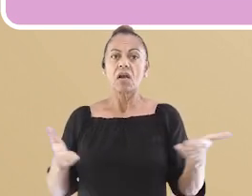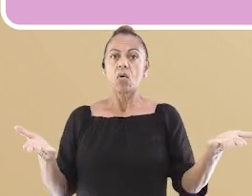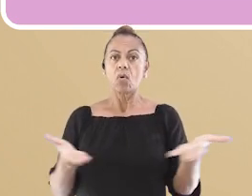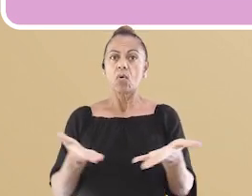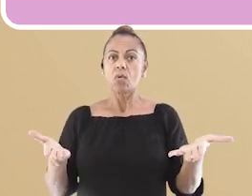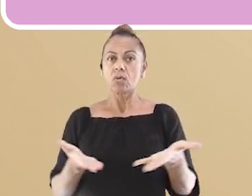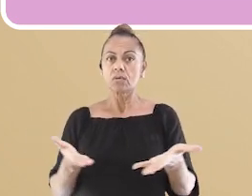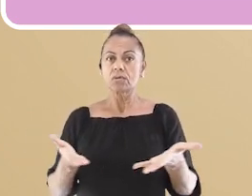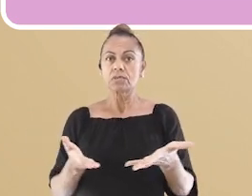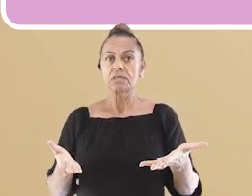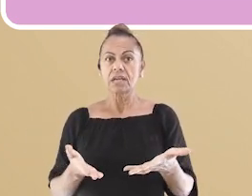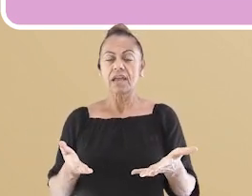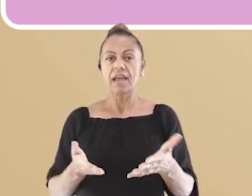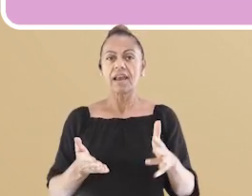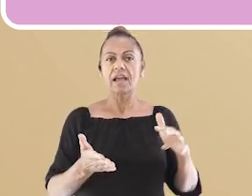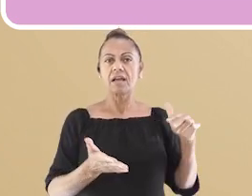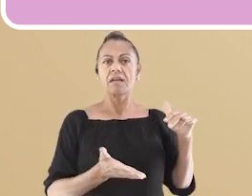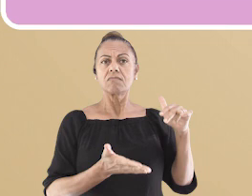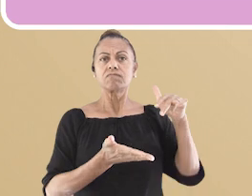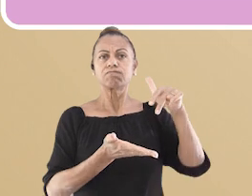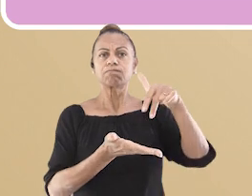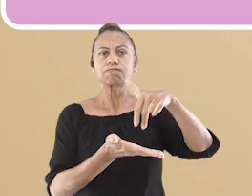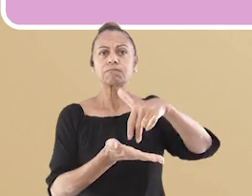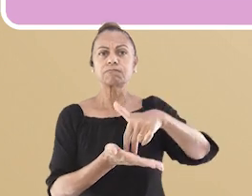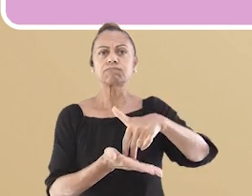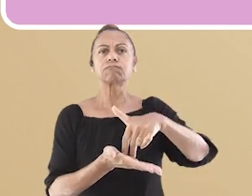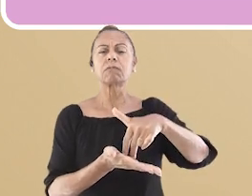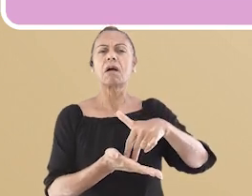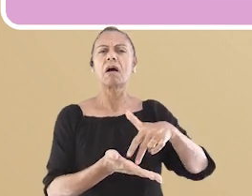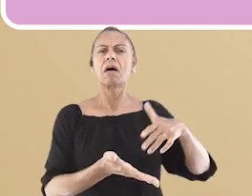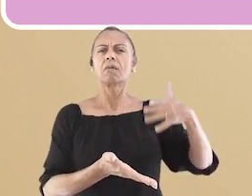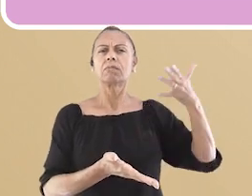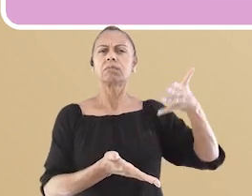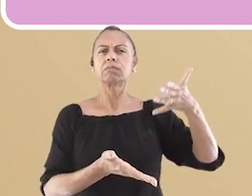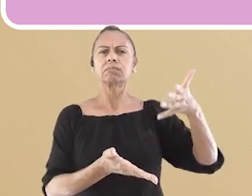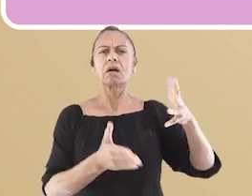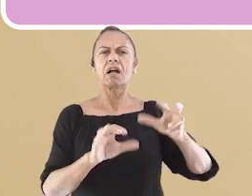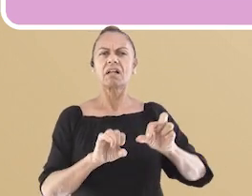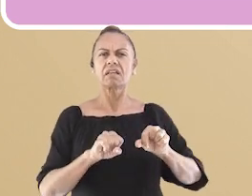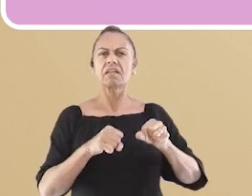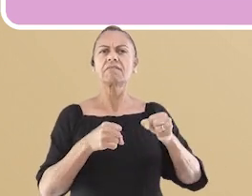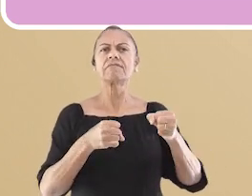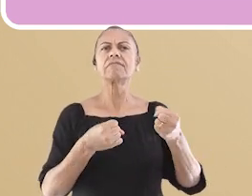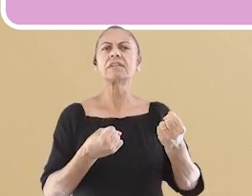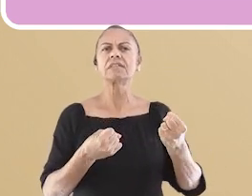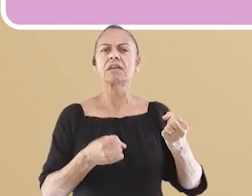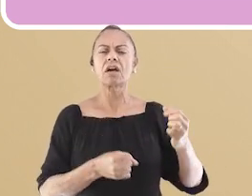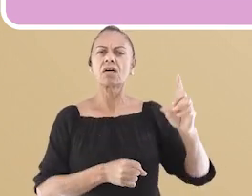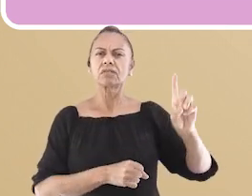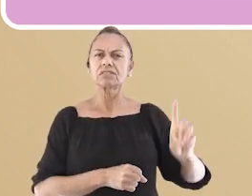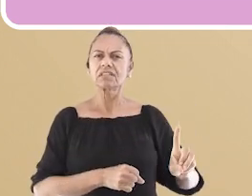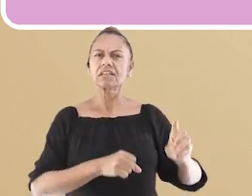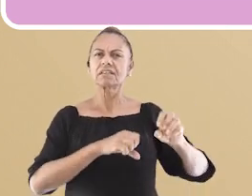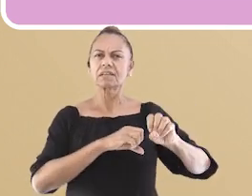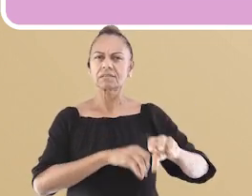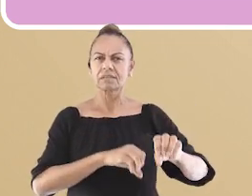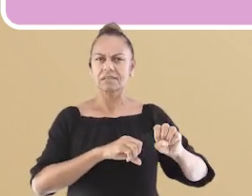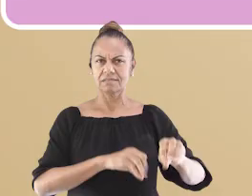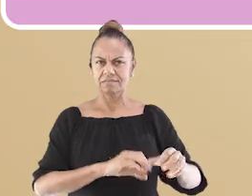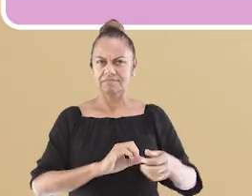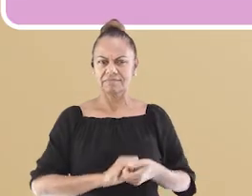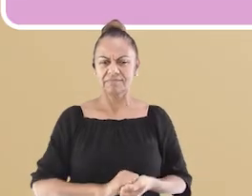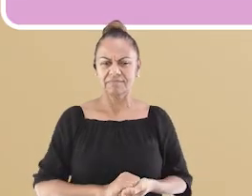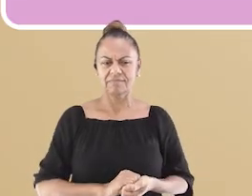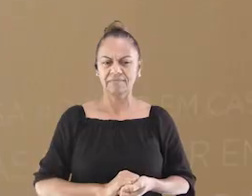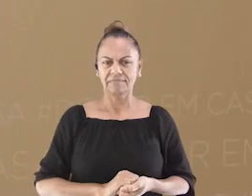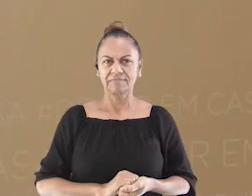porta-voz de uma causa que é o seu projeto e objetivo de vida: a defesa do direito à